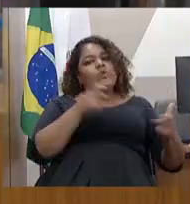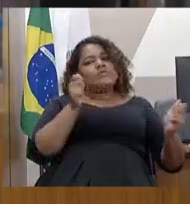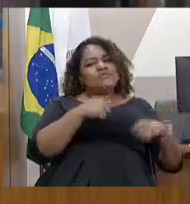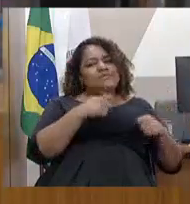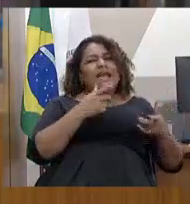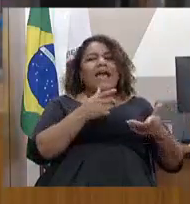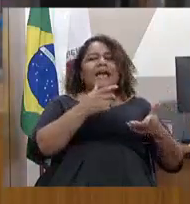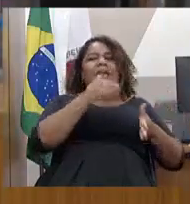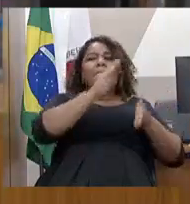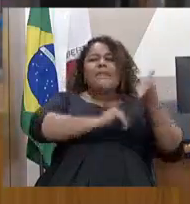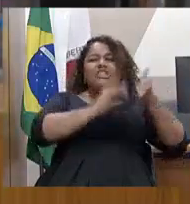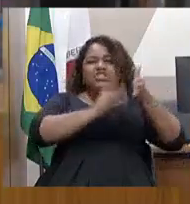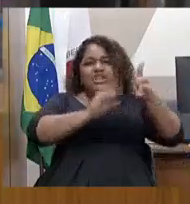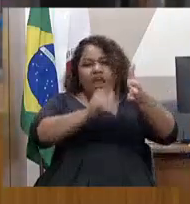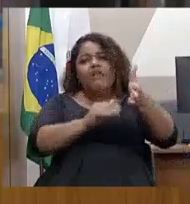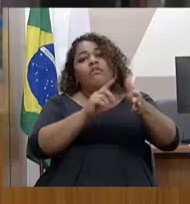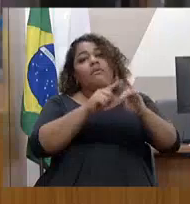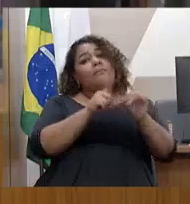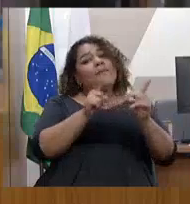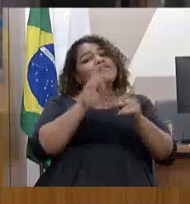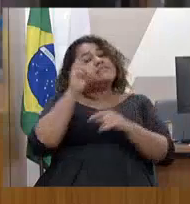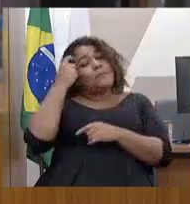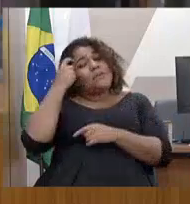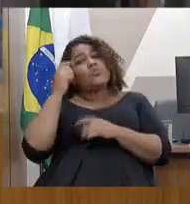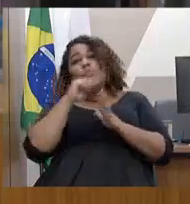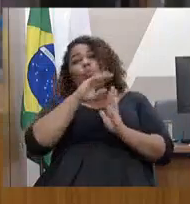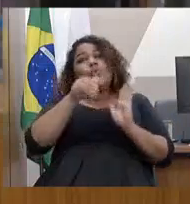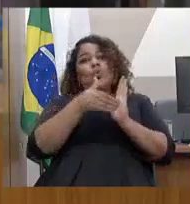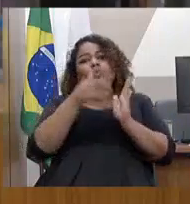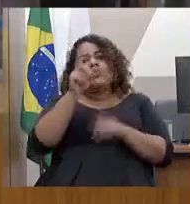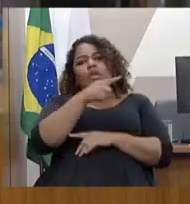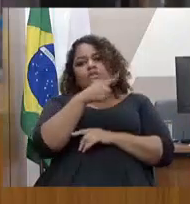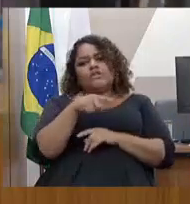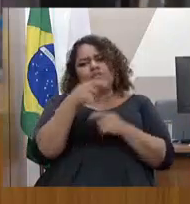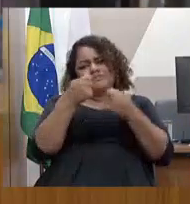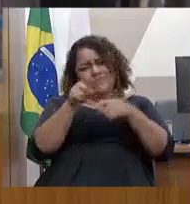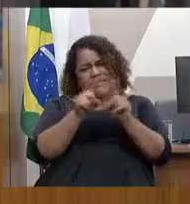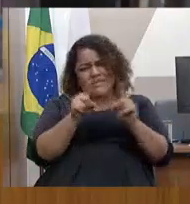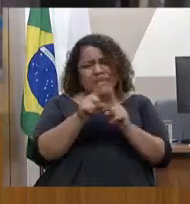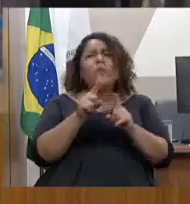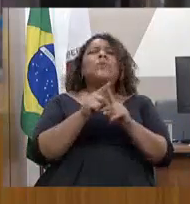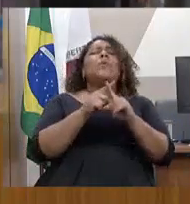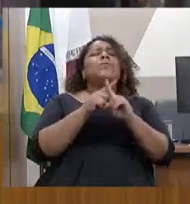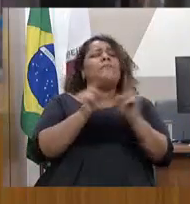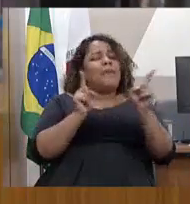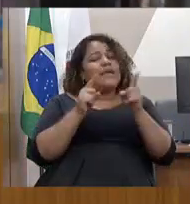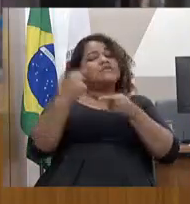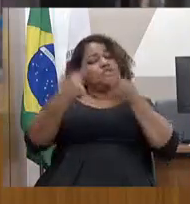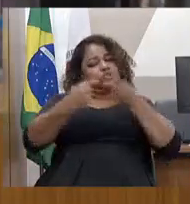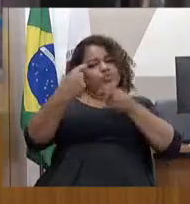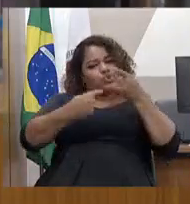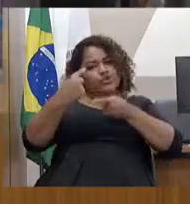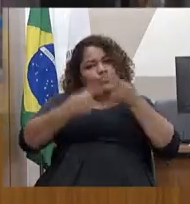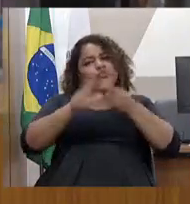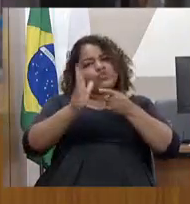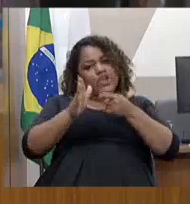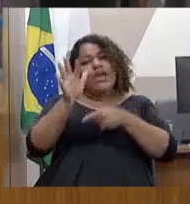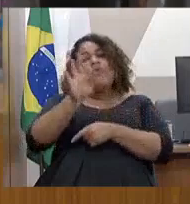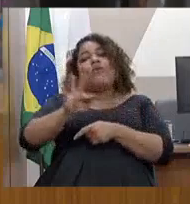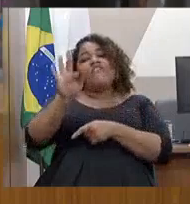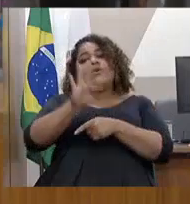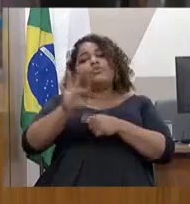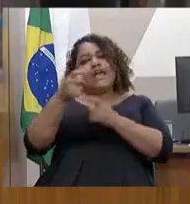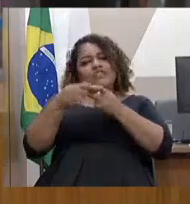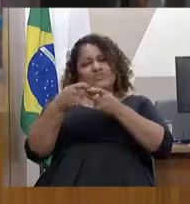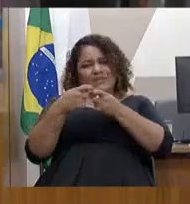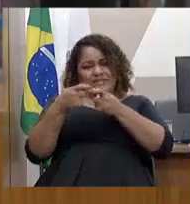por isso que eu não sou tão radical como Jordano Tá mas a gente está discutindo com a faculdade de medicina é com